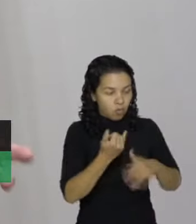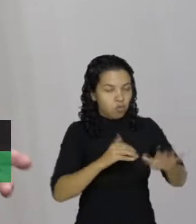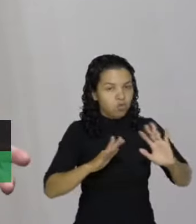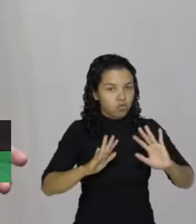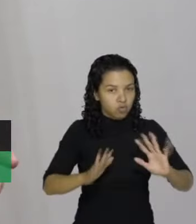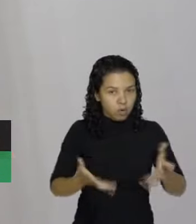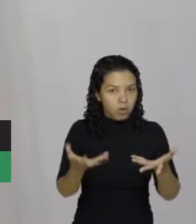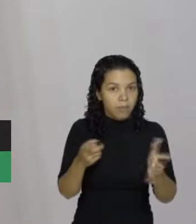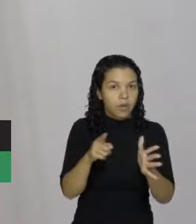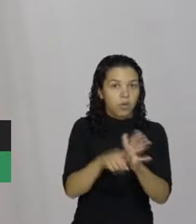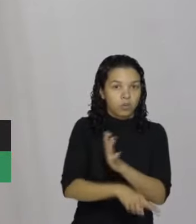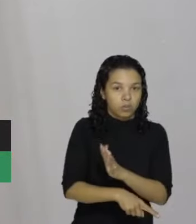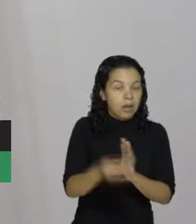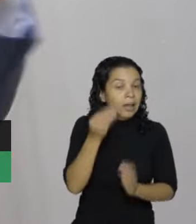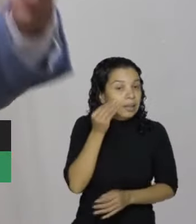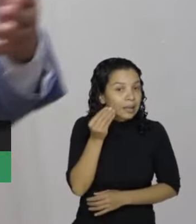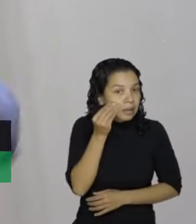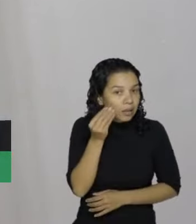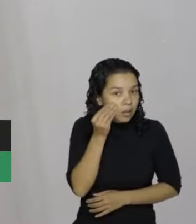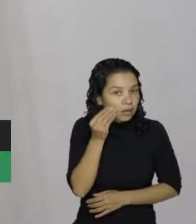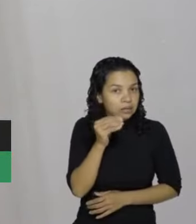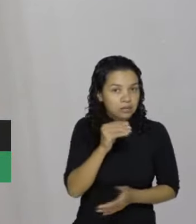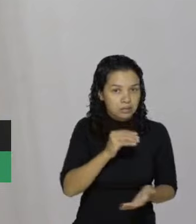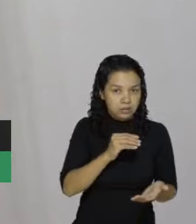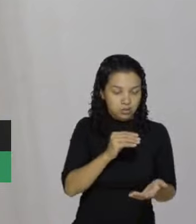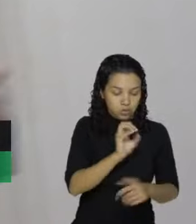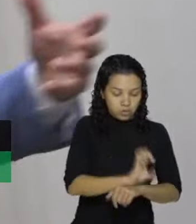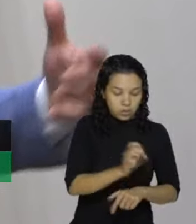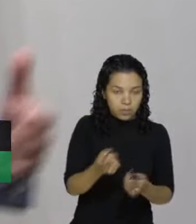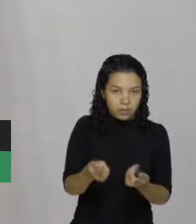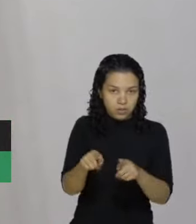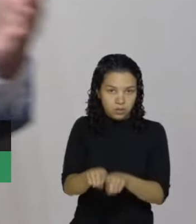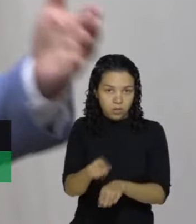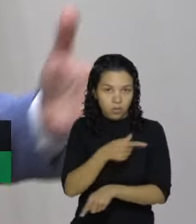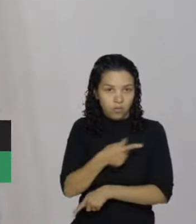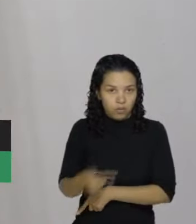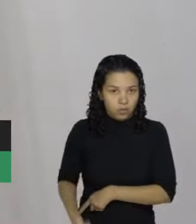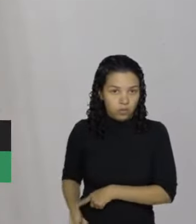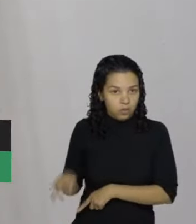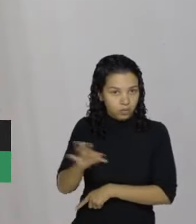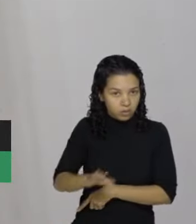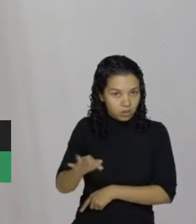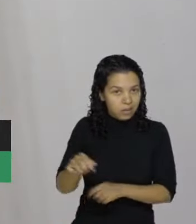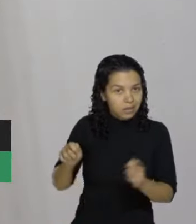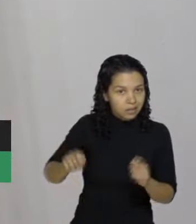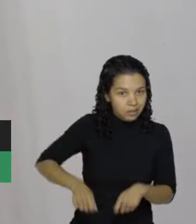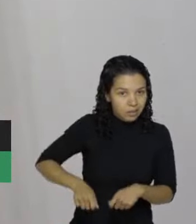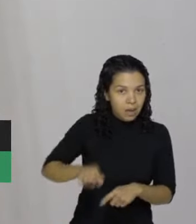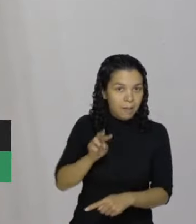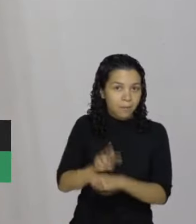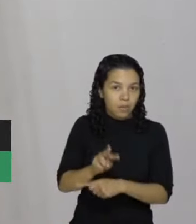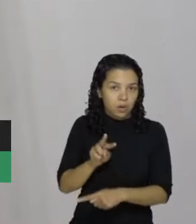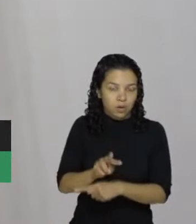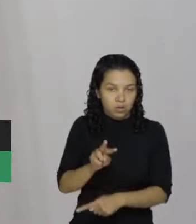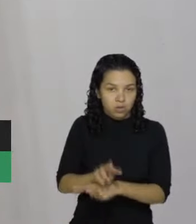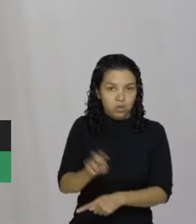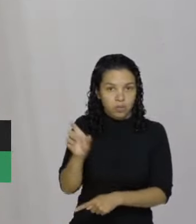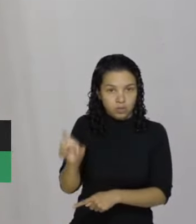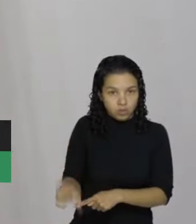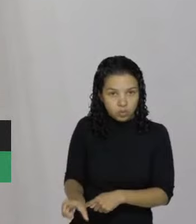tentar Estado, em parceria também com o governo federal, alguma coisa que pudesse proteger o produtor do